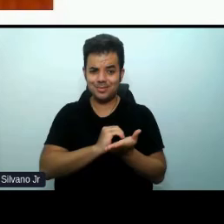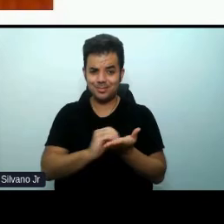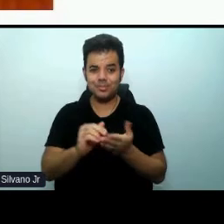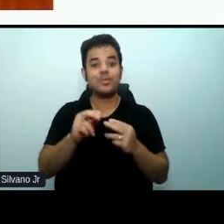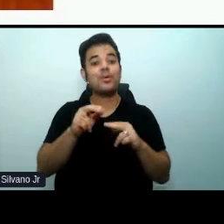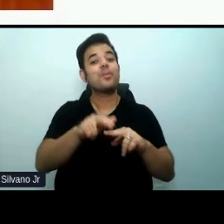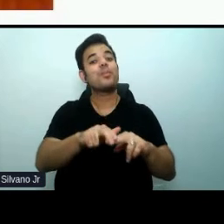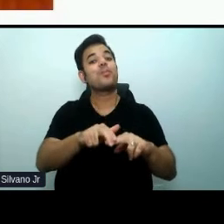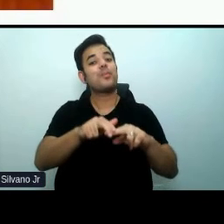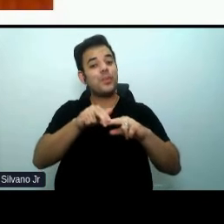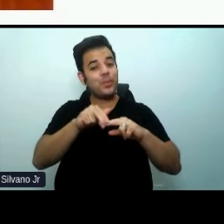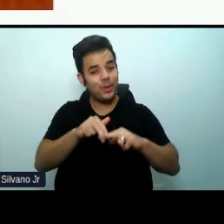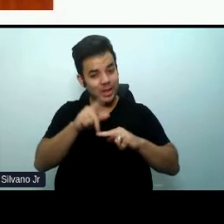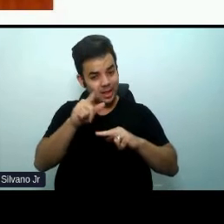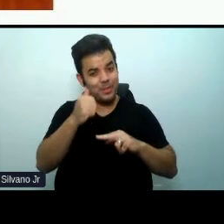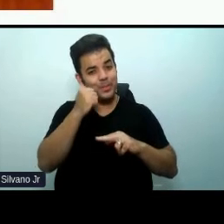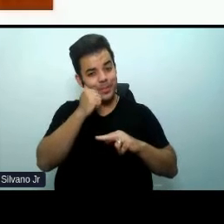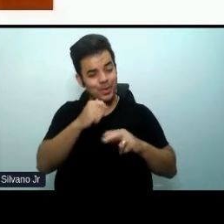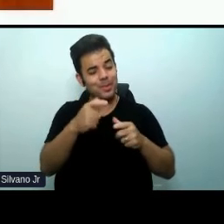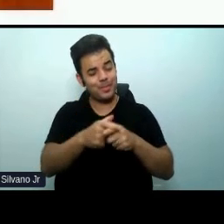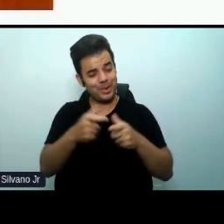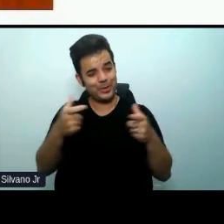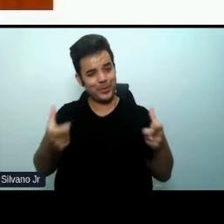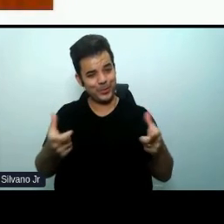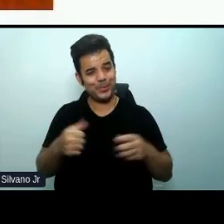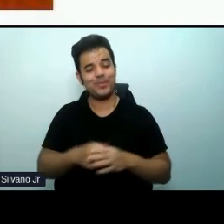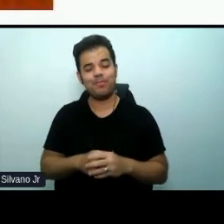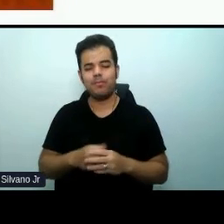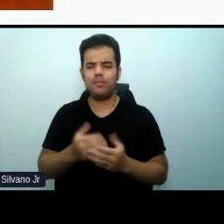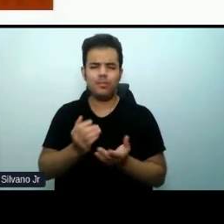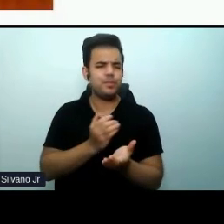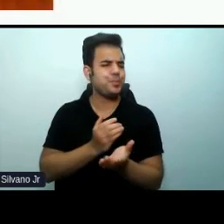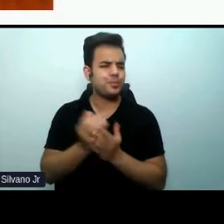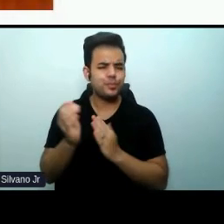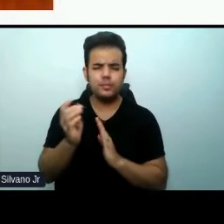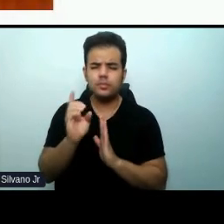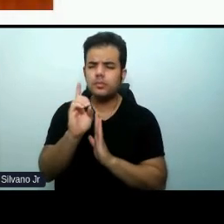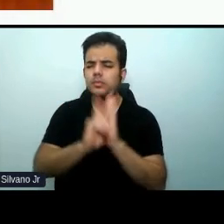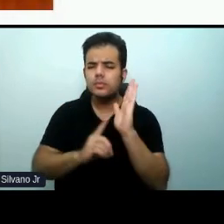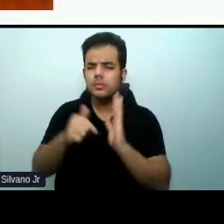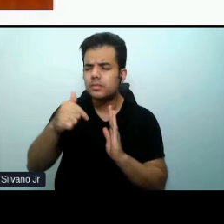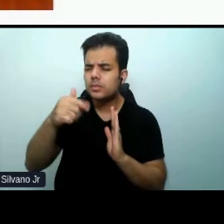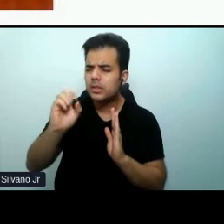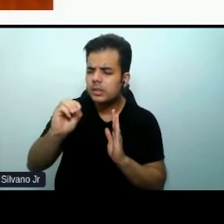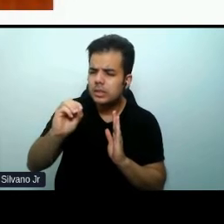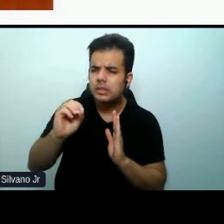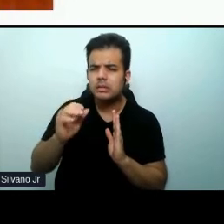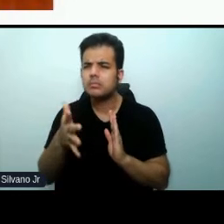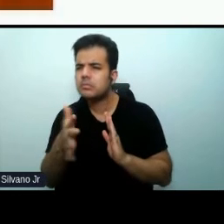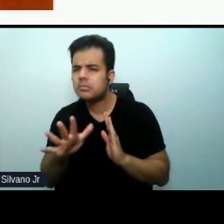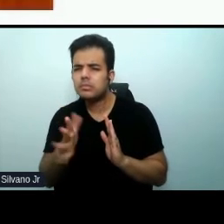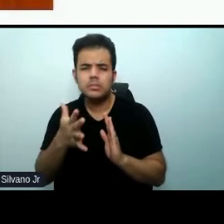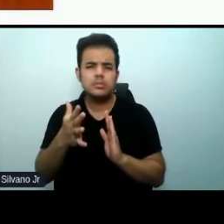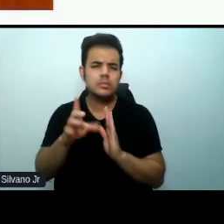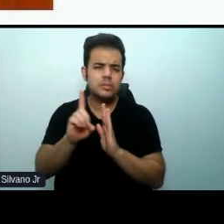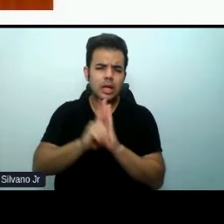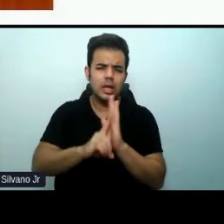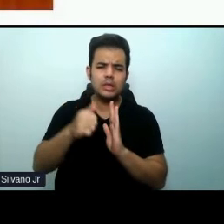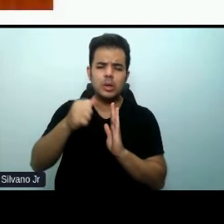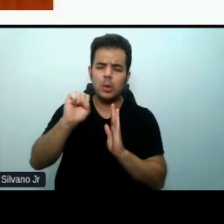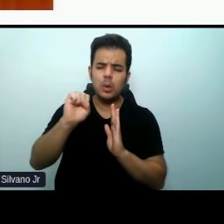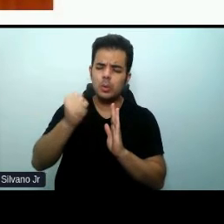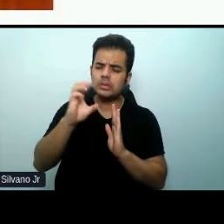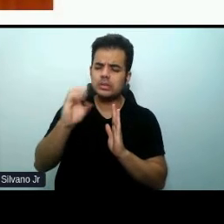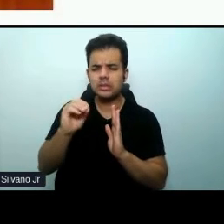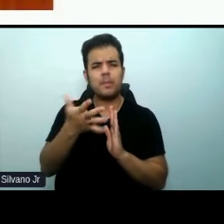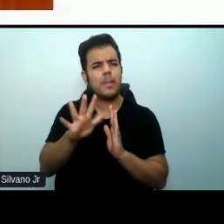isso, a predominância feminina. No início da década de 70 até meados de 80, houve